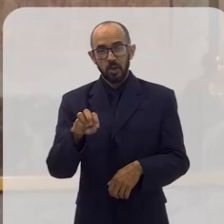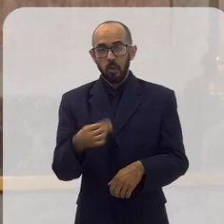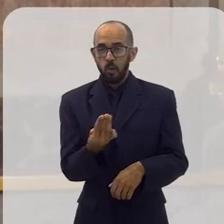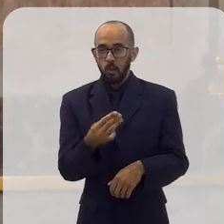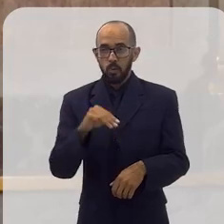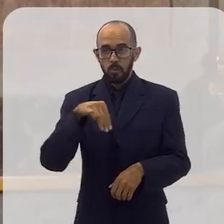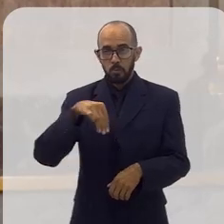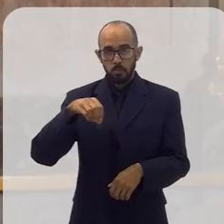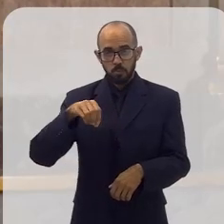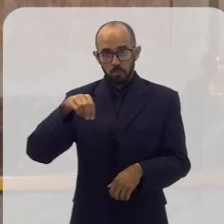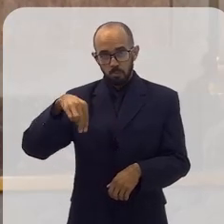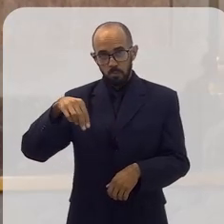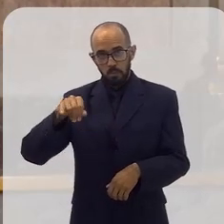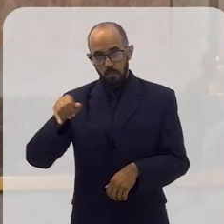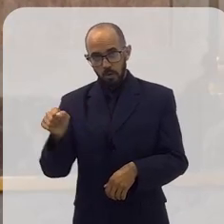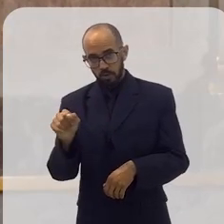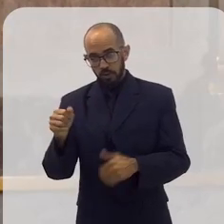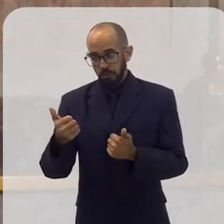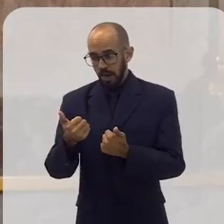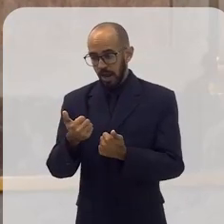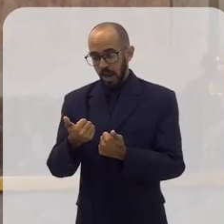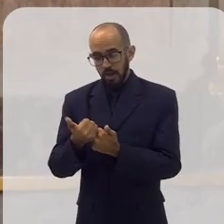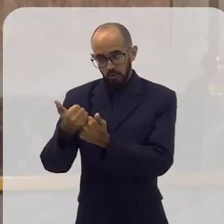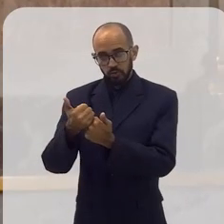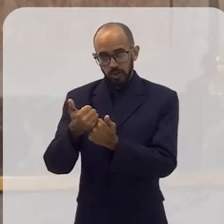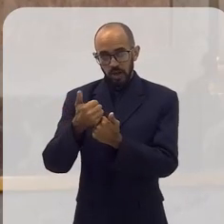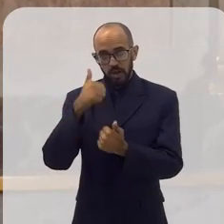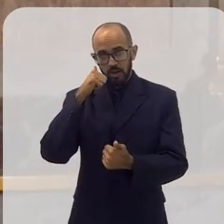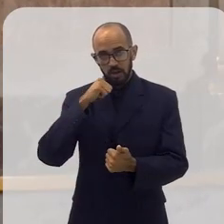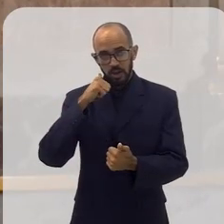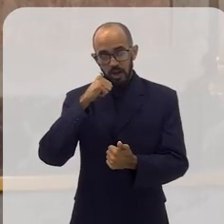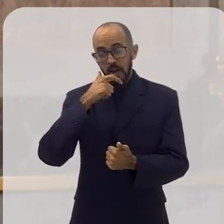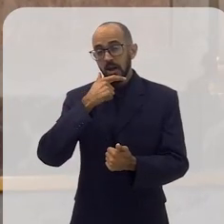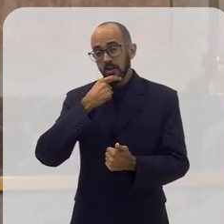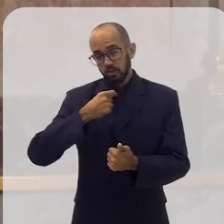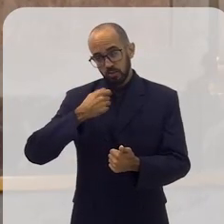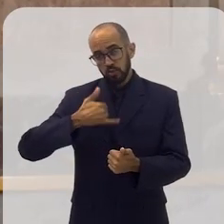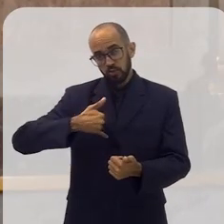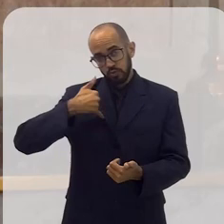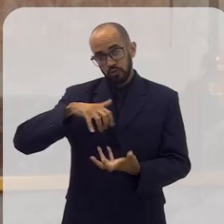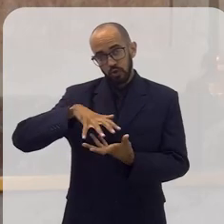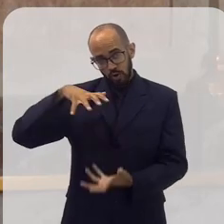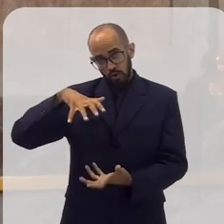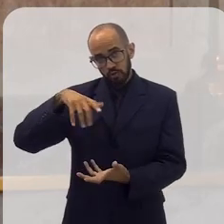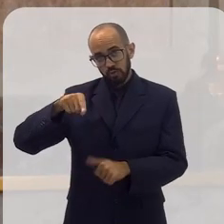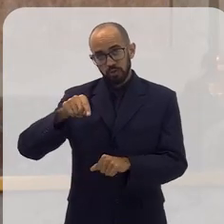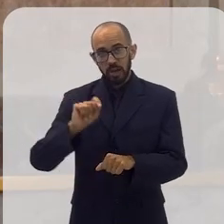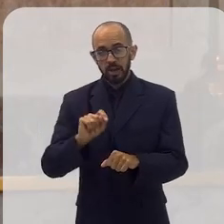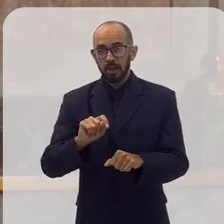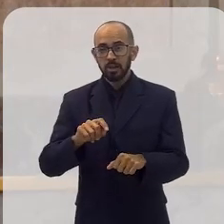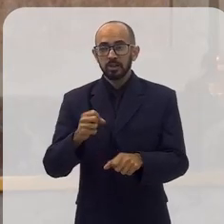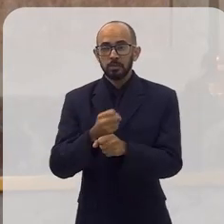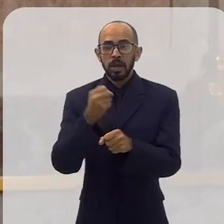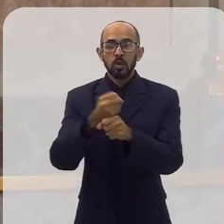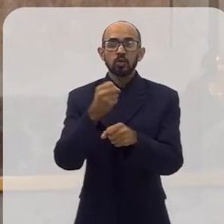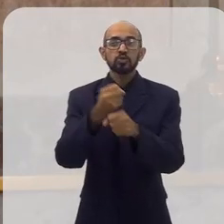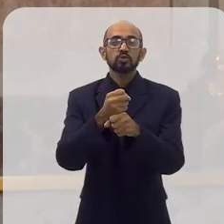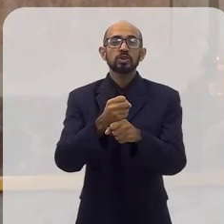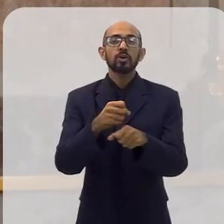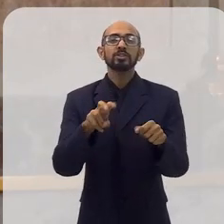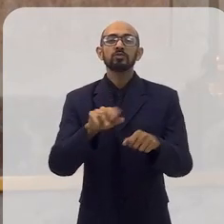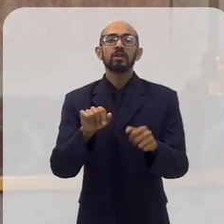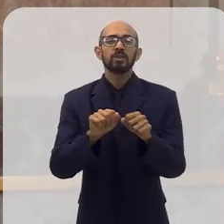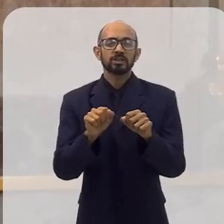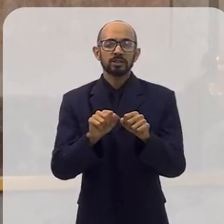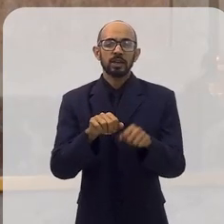monjas, ajudar os idosos no lar ou no mosteiro que nós estamos pretendendo construir